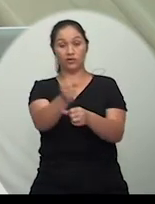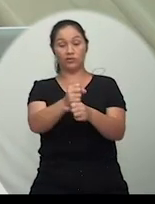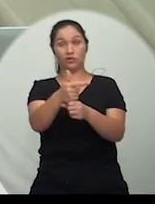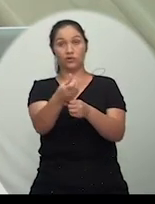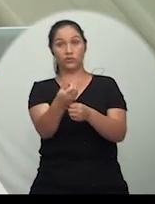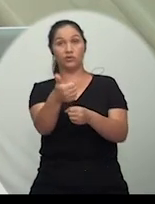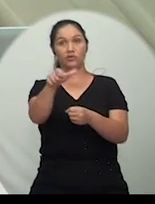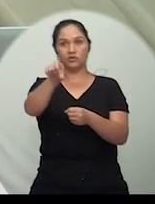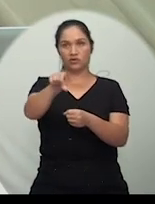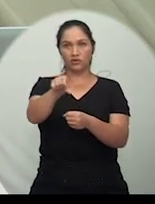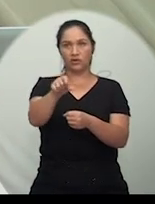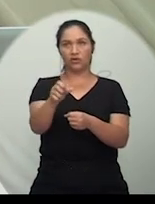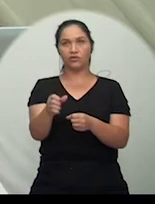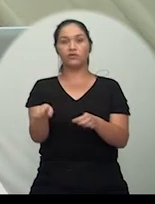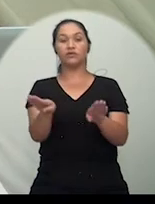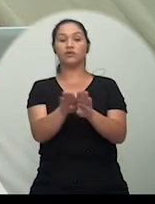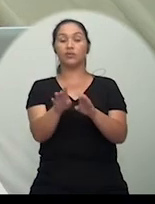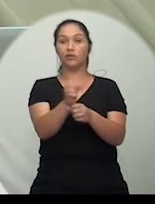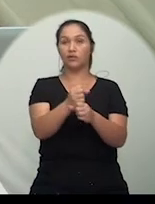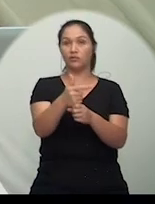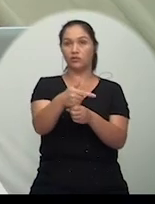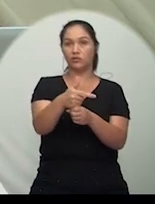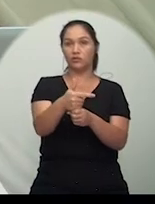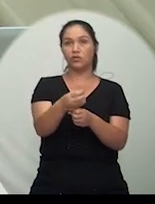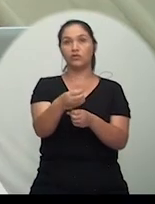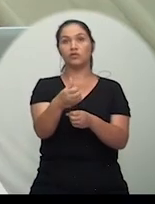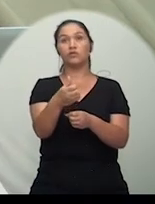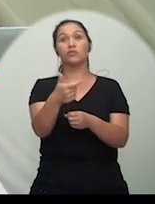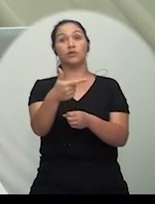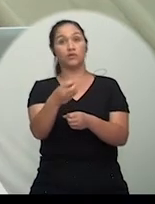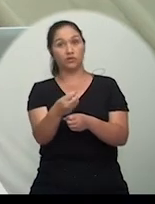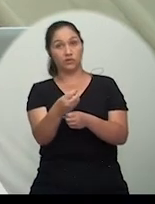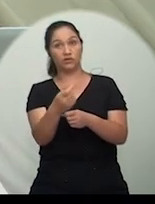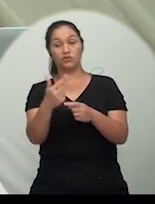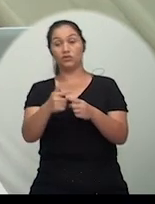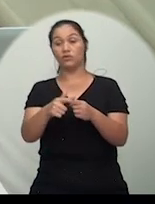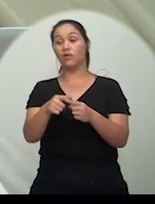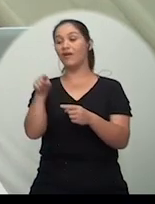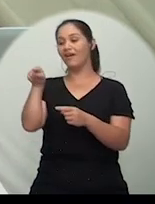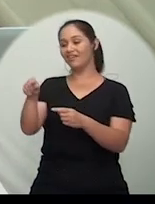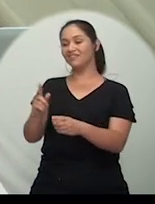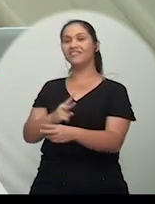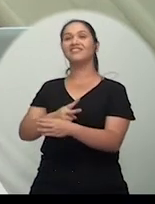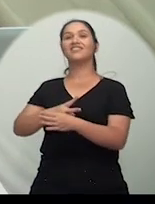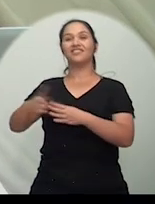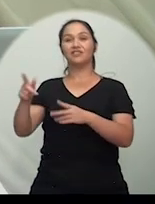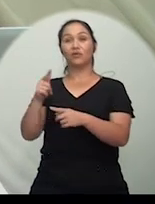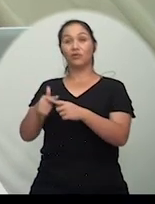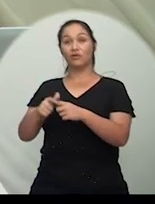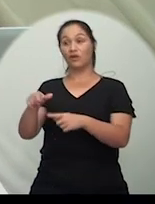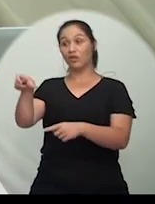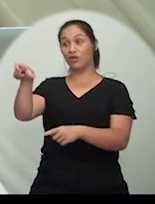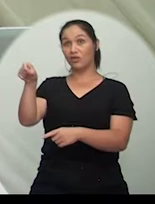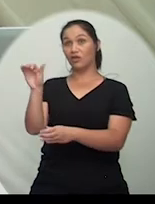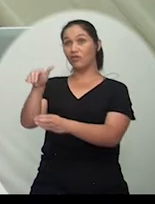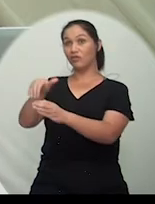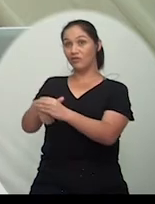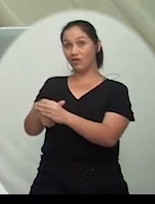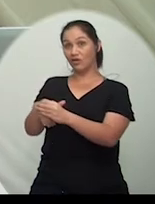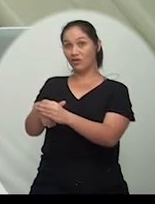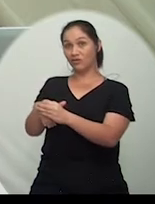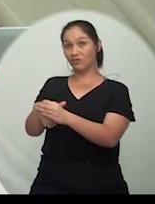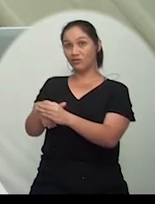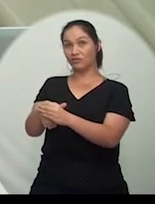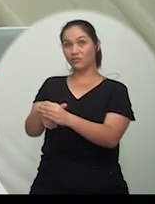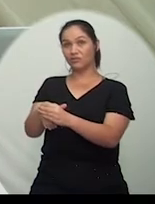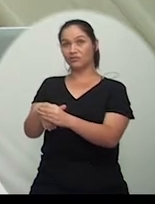2019-2020, a chapa 01, por 9 votos favoráveis e 8 contrários. Ficou assim composta a chapa